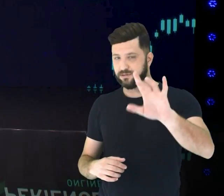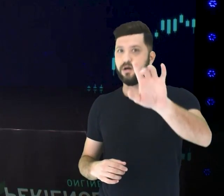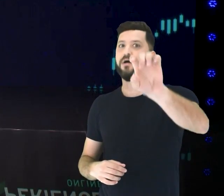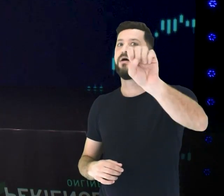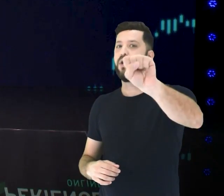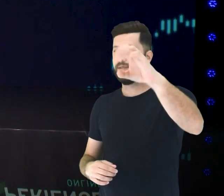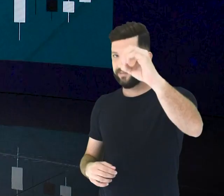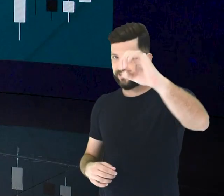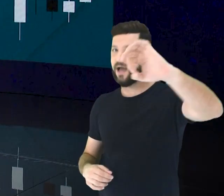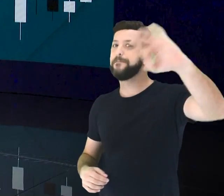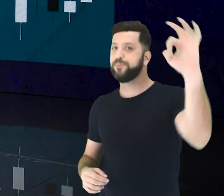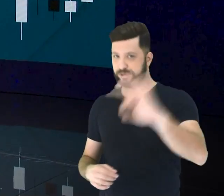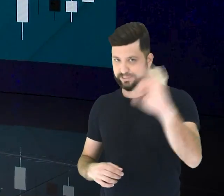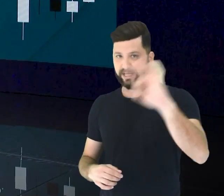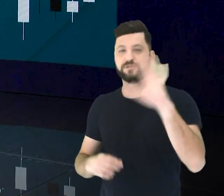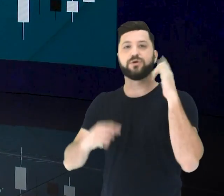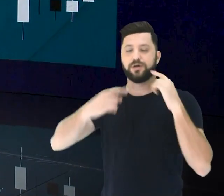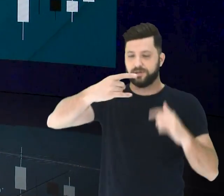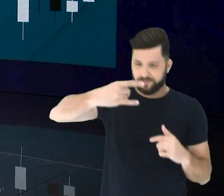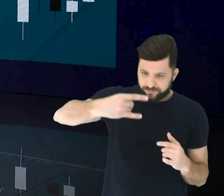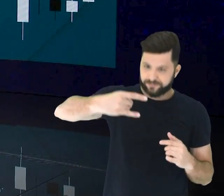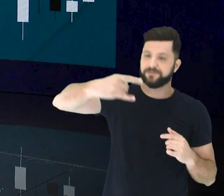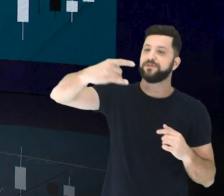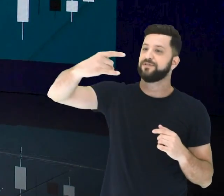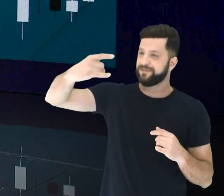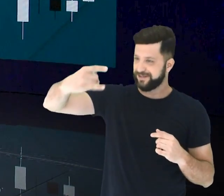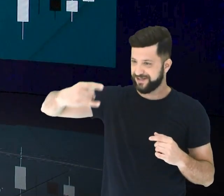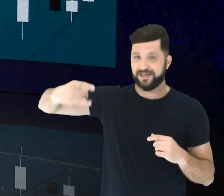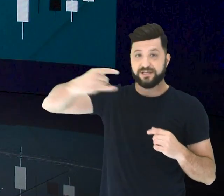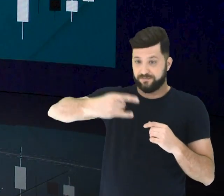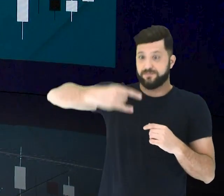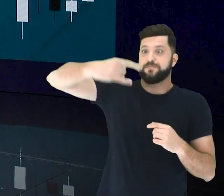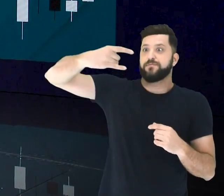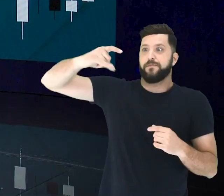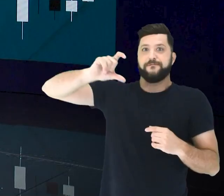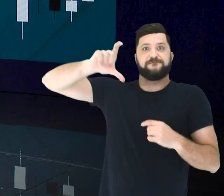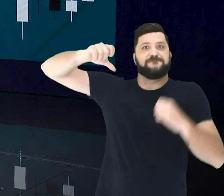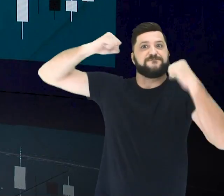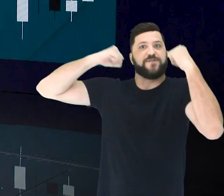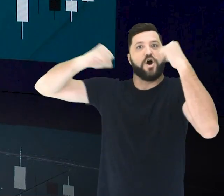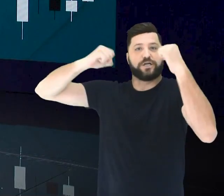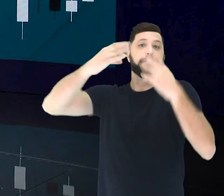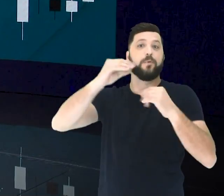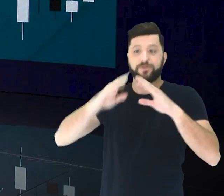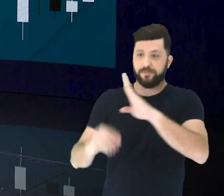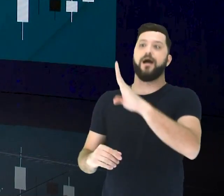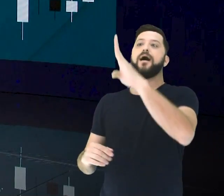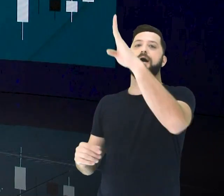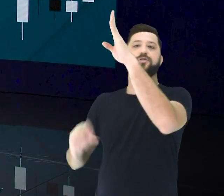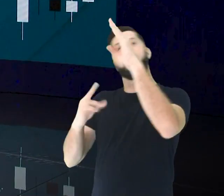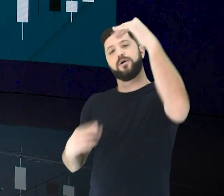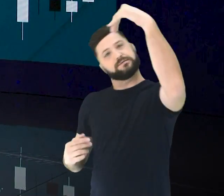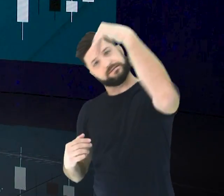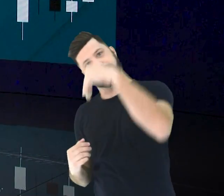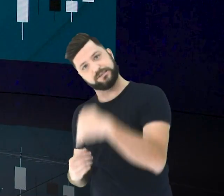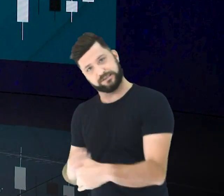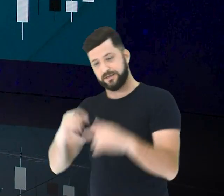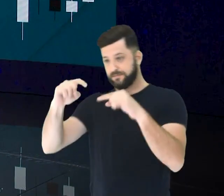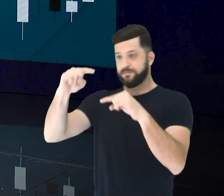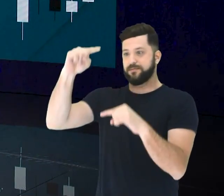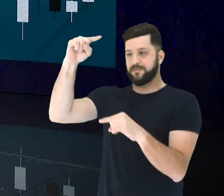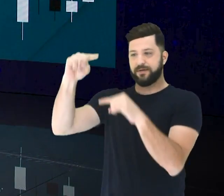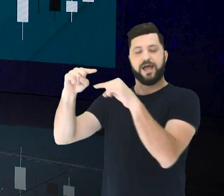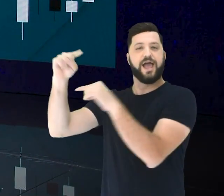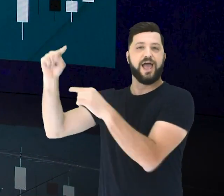Luquinha dos seguintes alquenos é fortes aos que nos e demonstra um deslocamento no mercado São